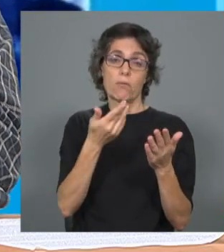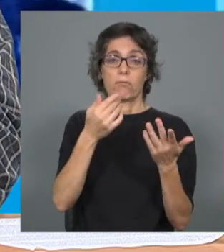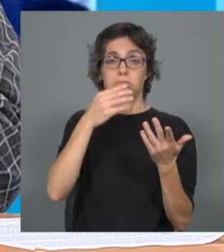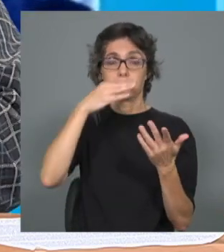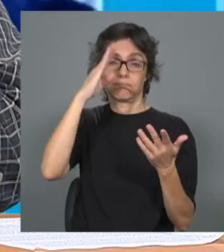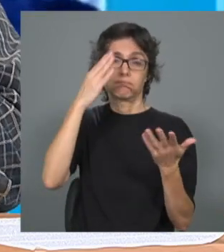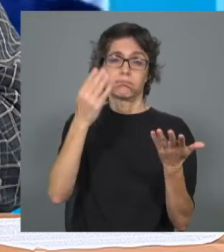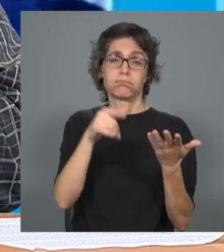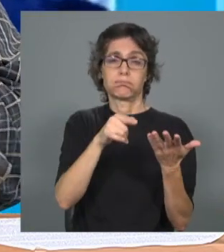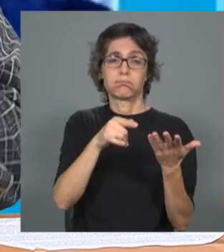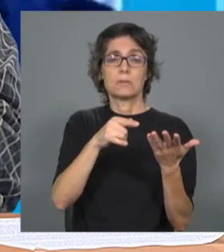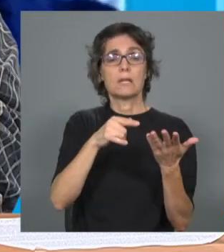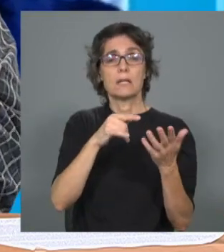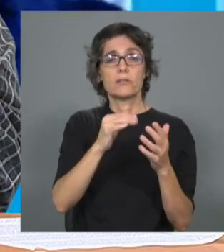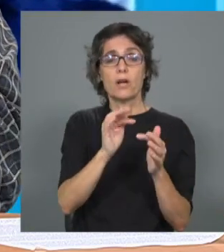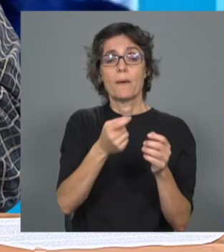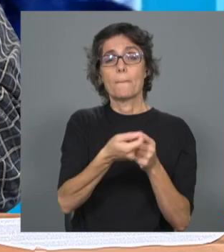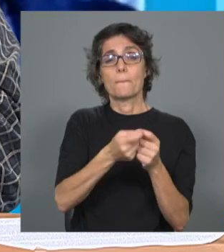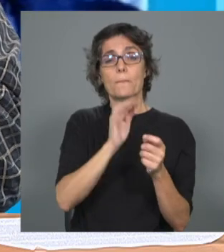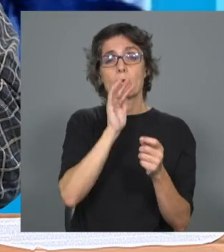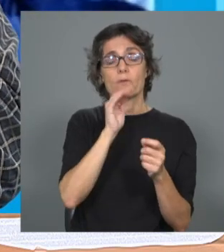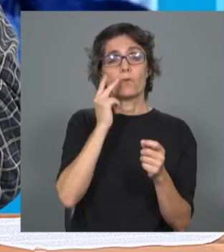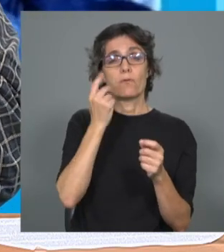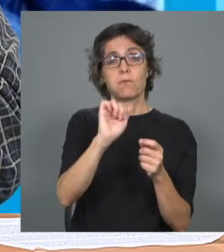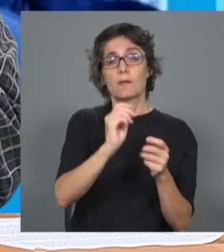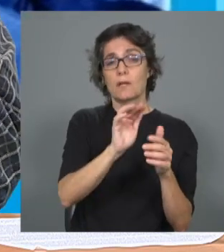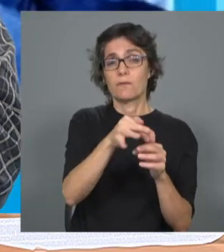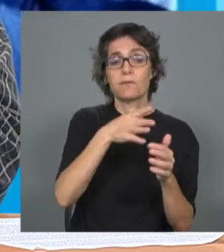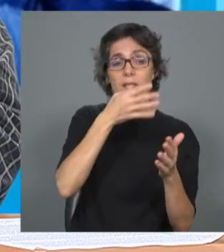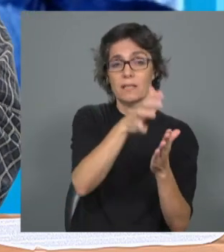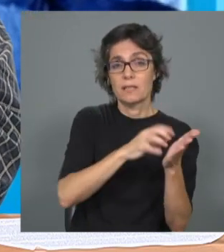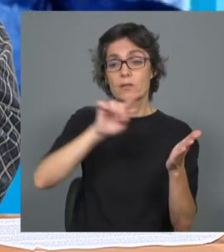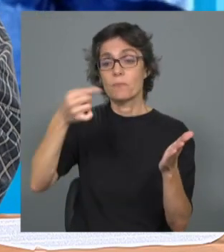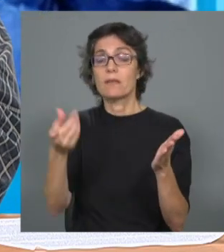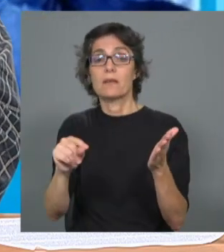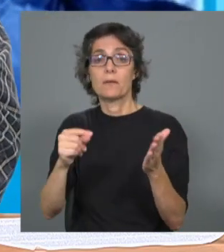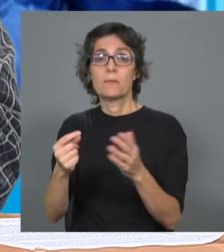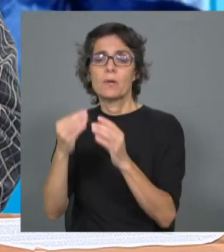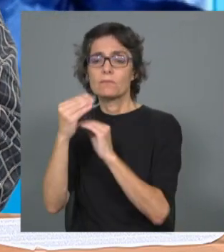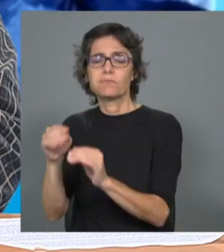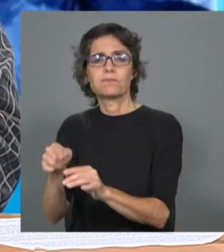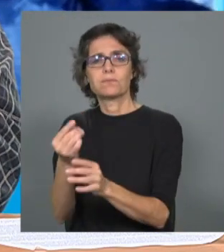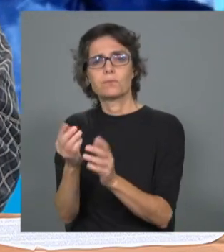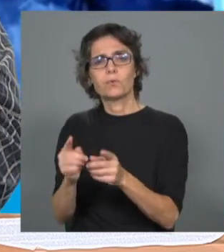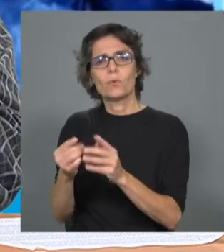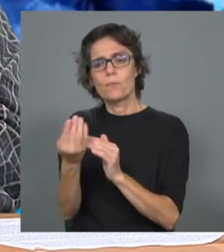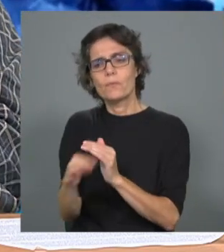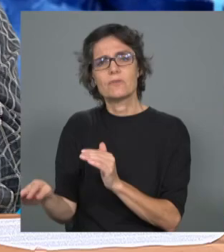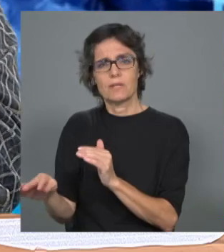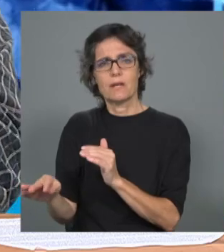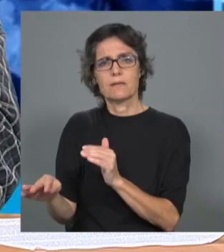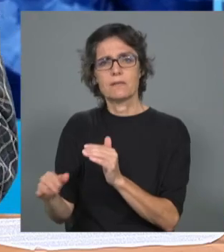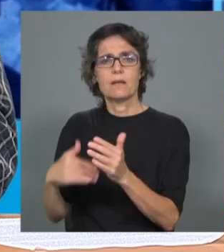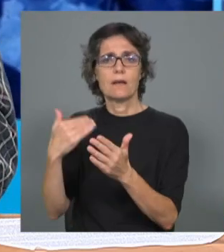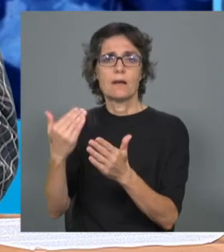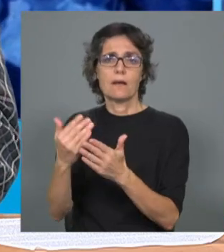da vida. Então nós encontramos uma dinâmica que está inserida em todo o contexto da vivência religiosa, que não deixa ninguém de fora, desde as crianças